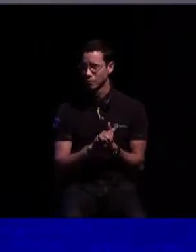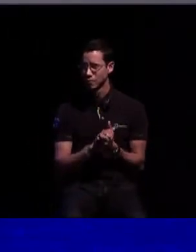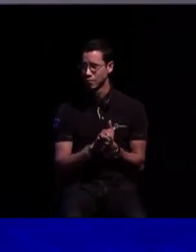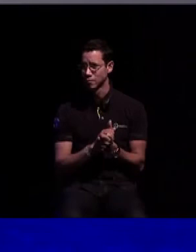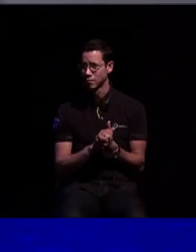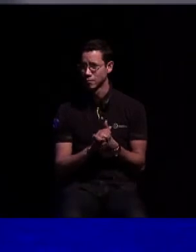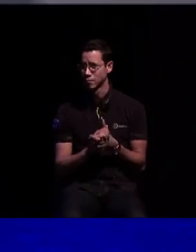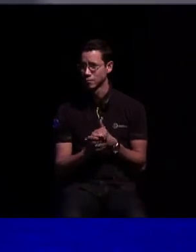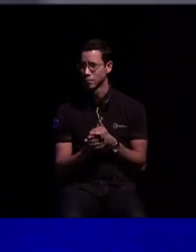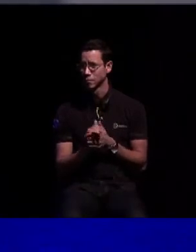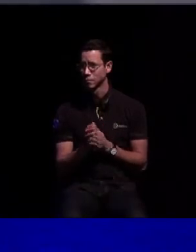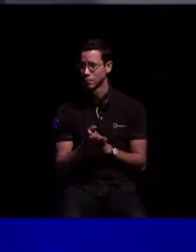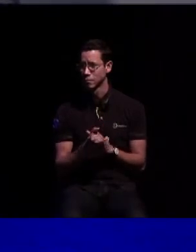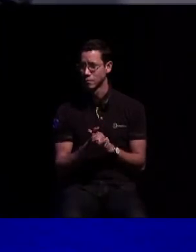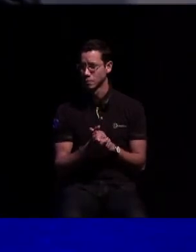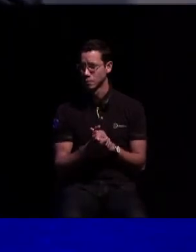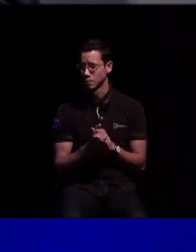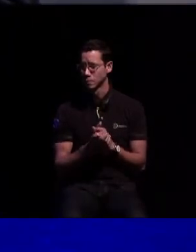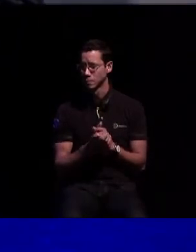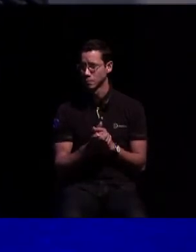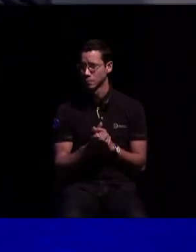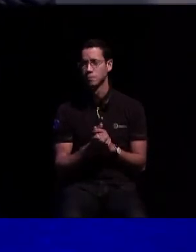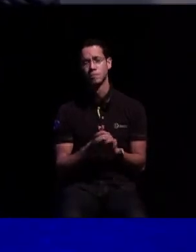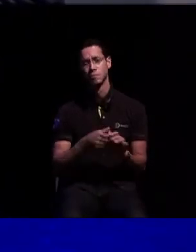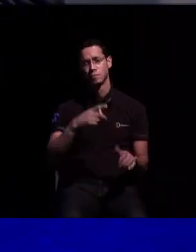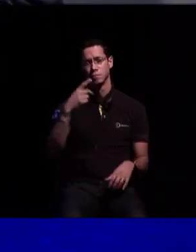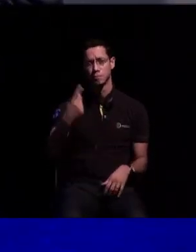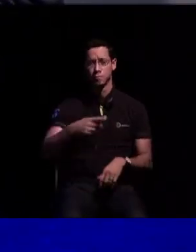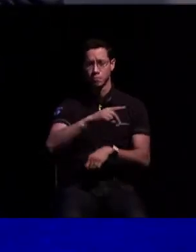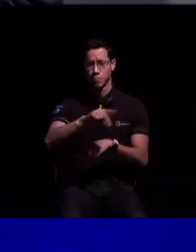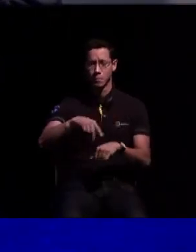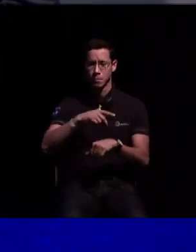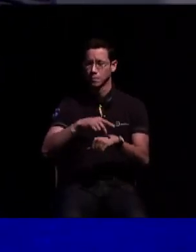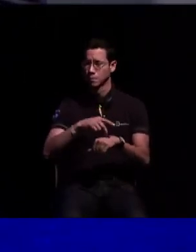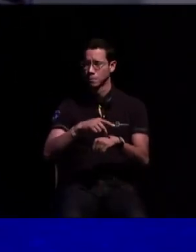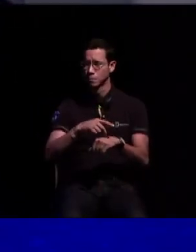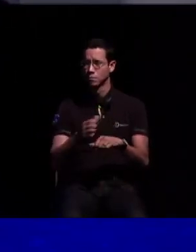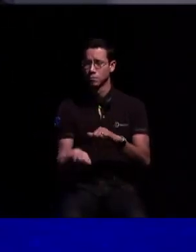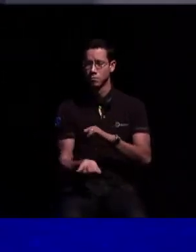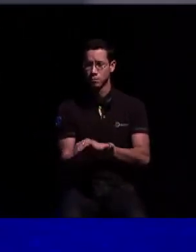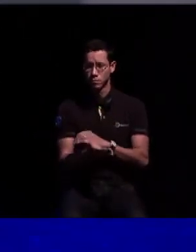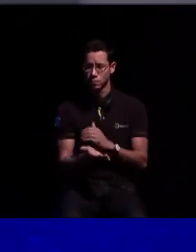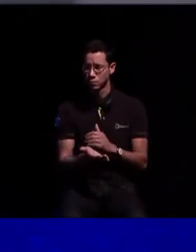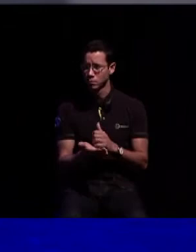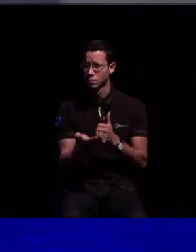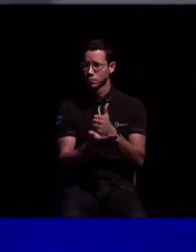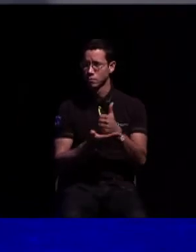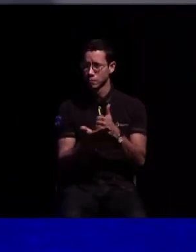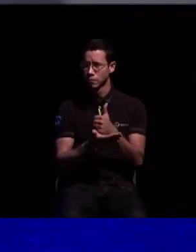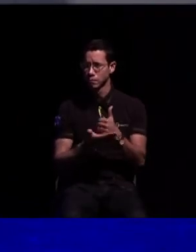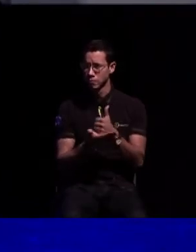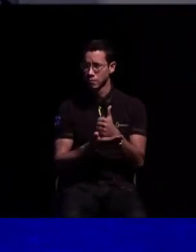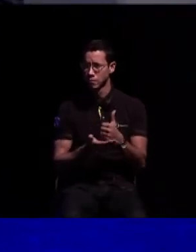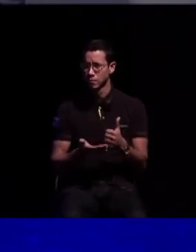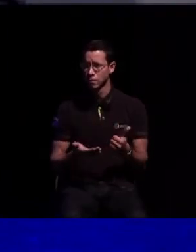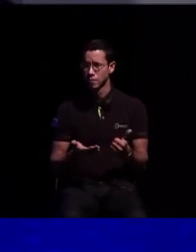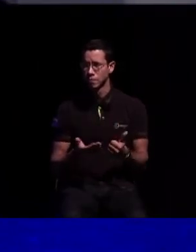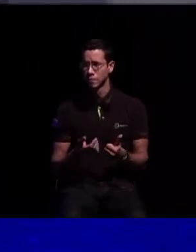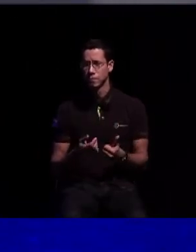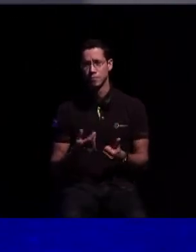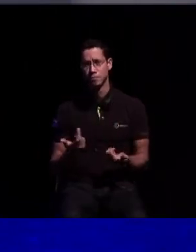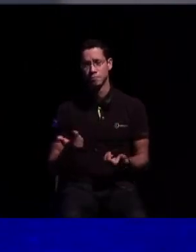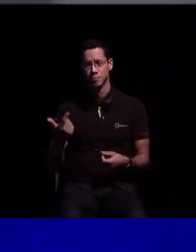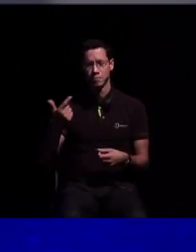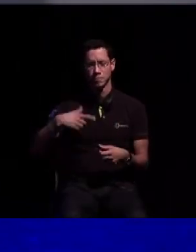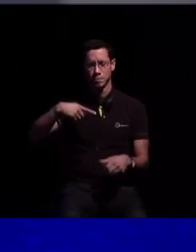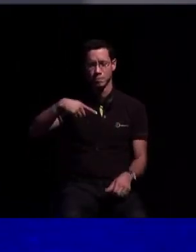olha, como somos um país de corruptos, basicamente a gente tem que dar a